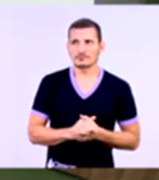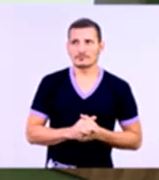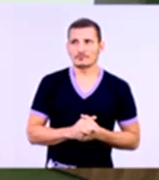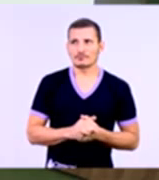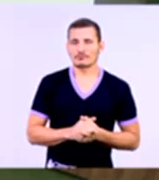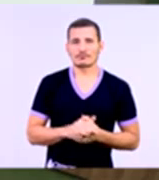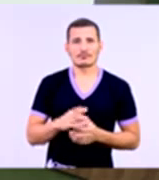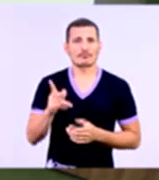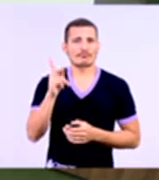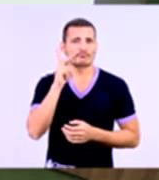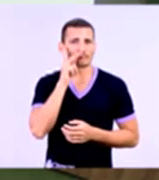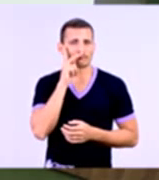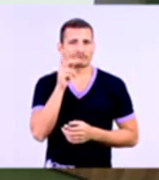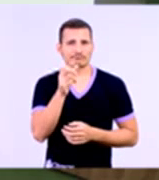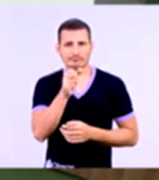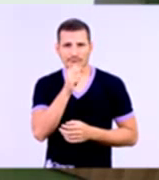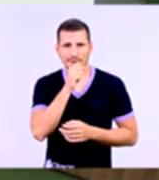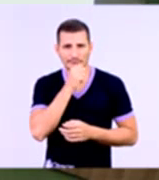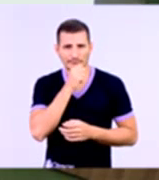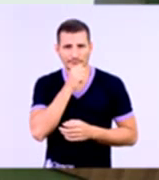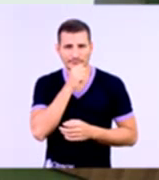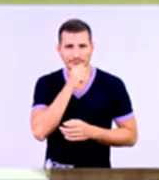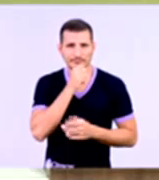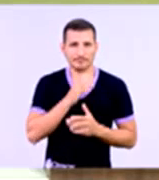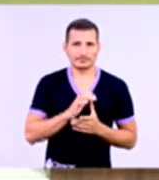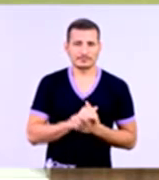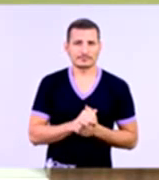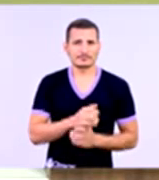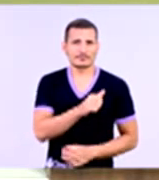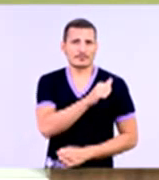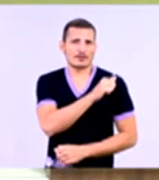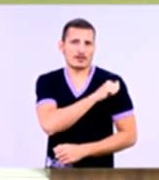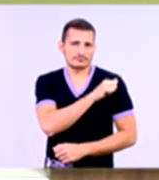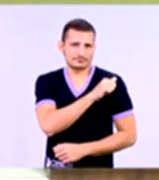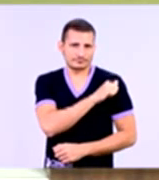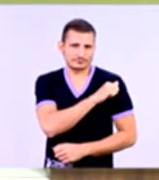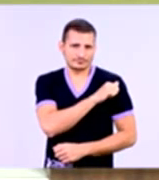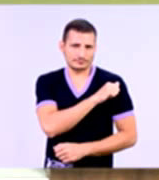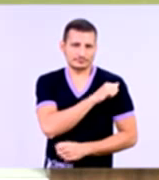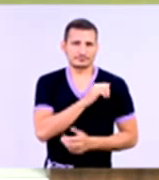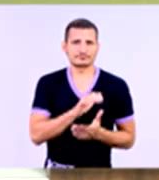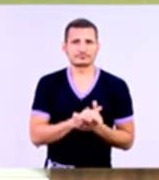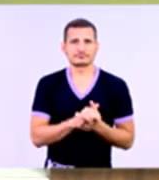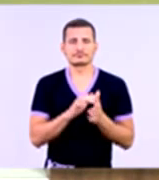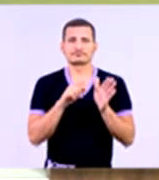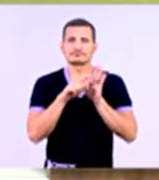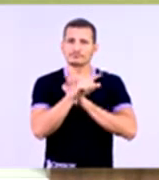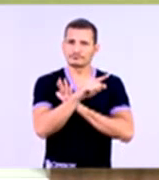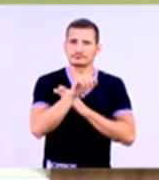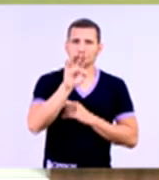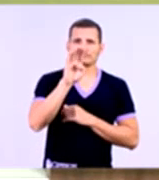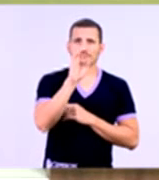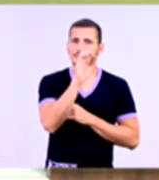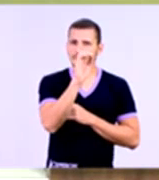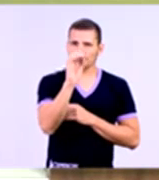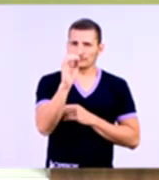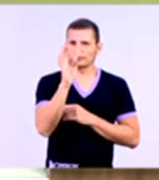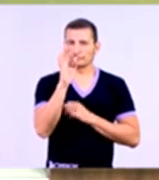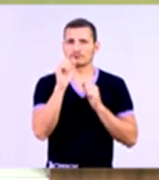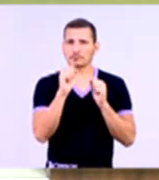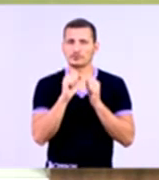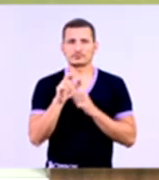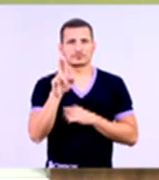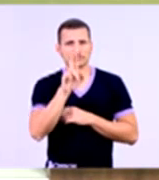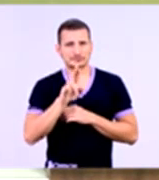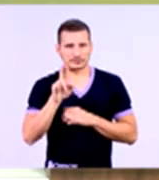daqui de Porto Velho mesmo, a pergunta. Pergunta do aluno do Polo de Porto Velho. O Bootstrap pode ser aplicado ou usado em